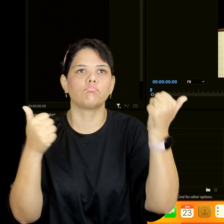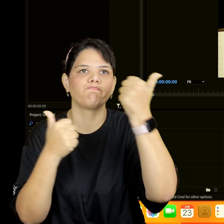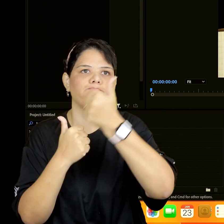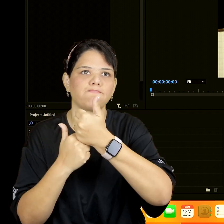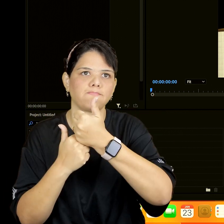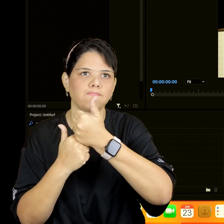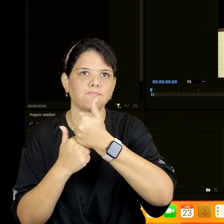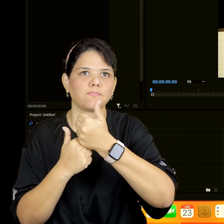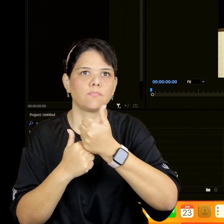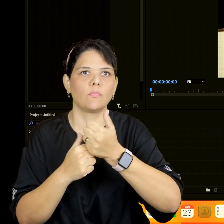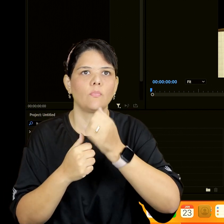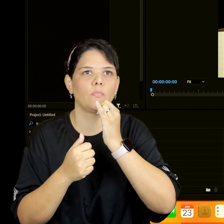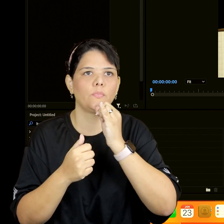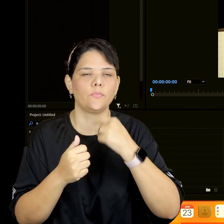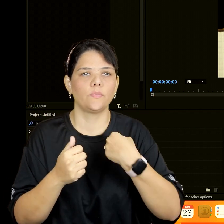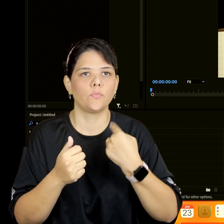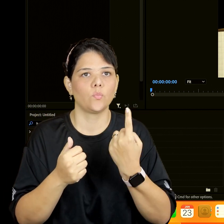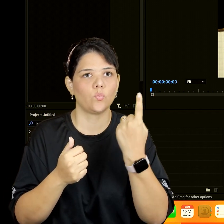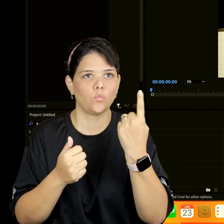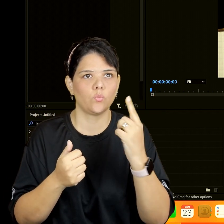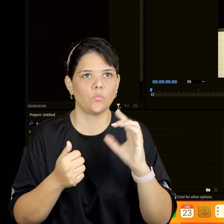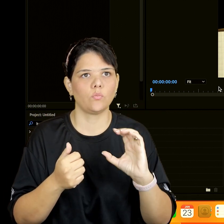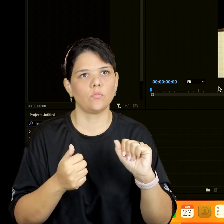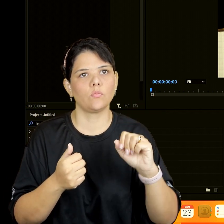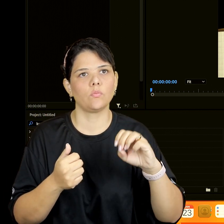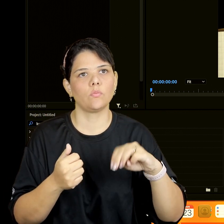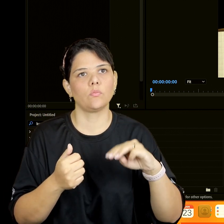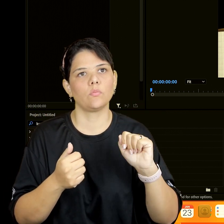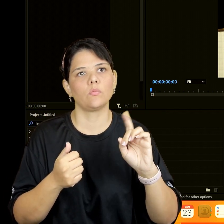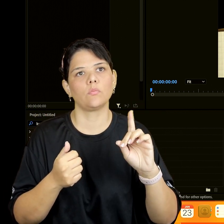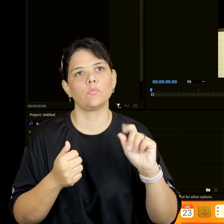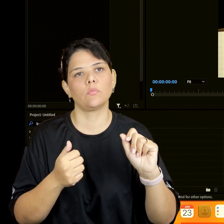Aqui eu tenho uma camada de vídeo que tá.